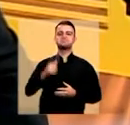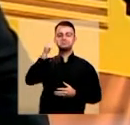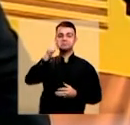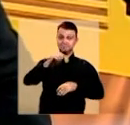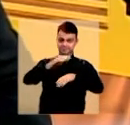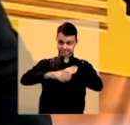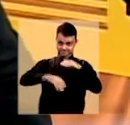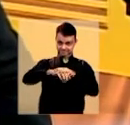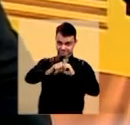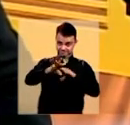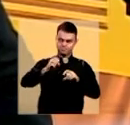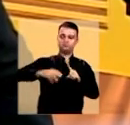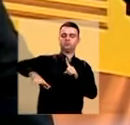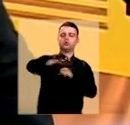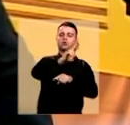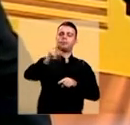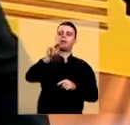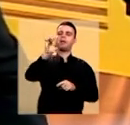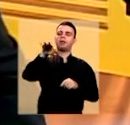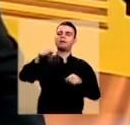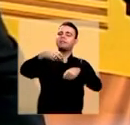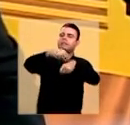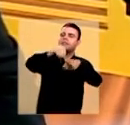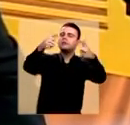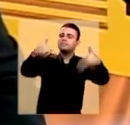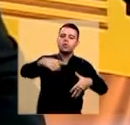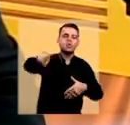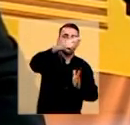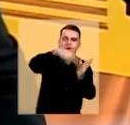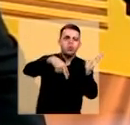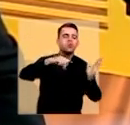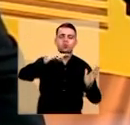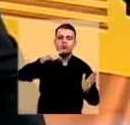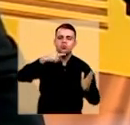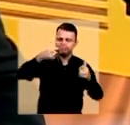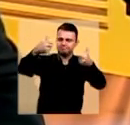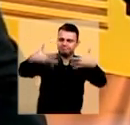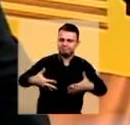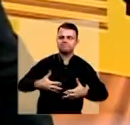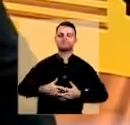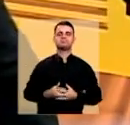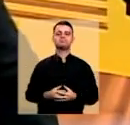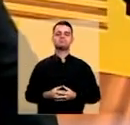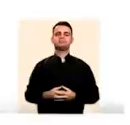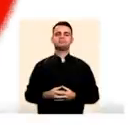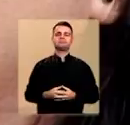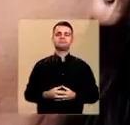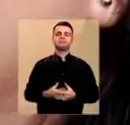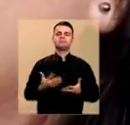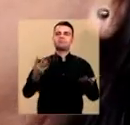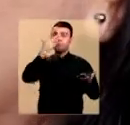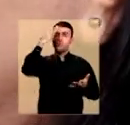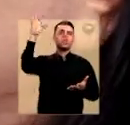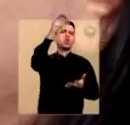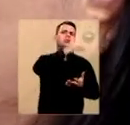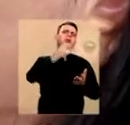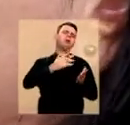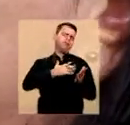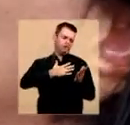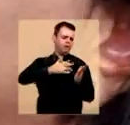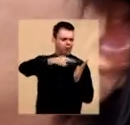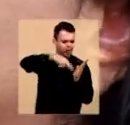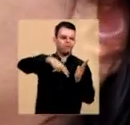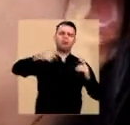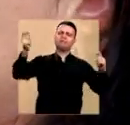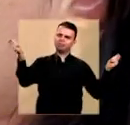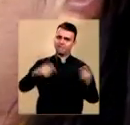A educadora social Karina Mota deixa um recado para quem ainda não se achou no mundo da leitura. Não existe quem não